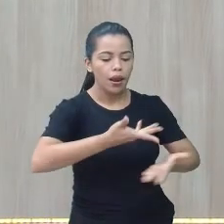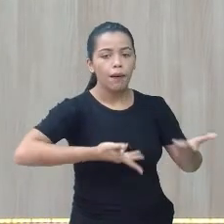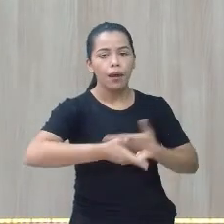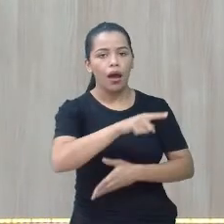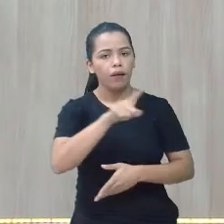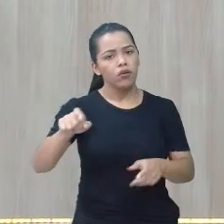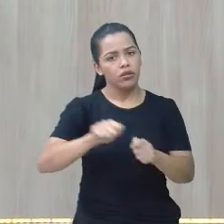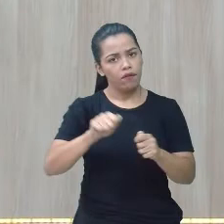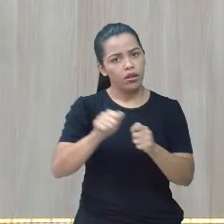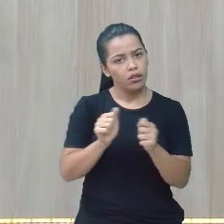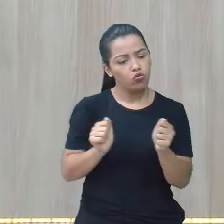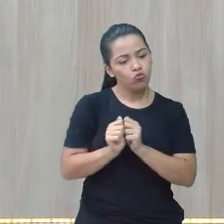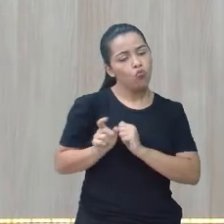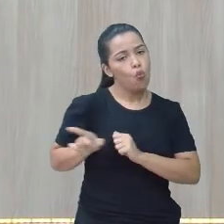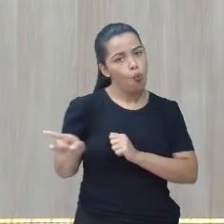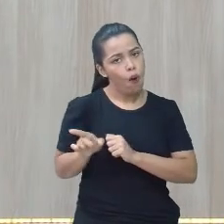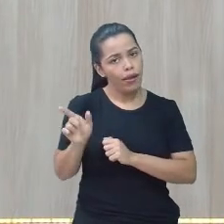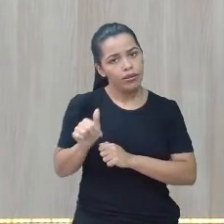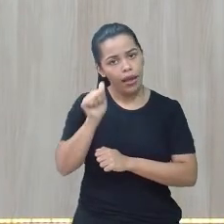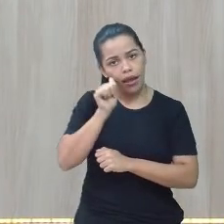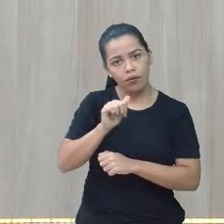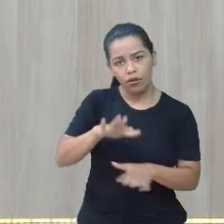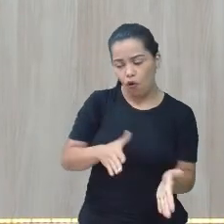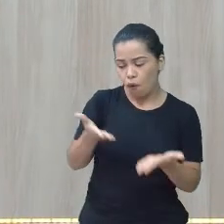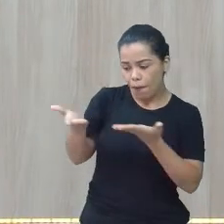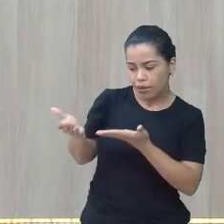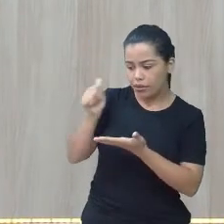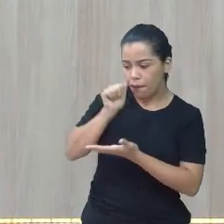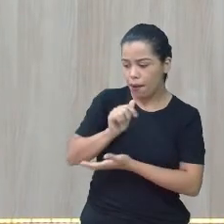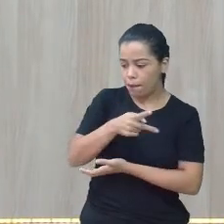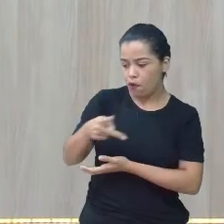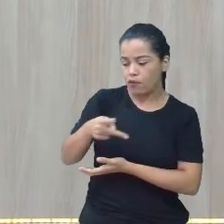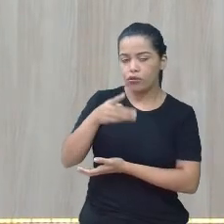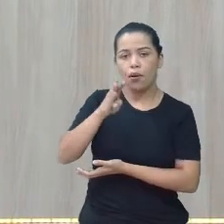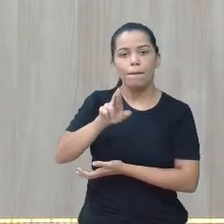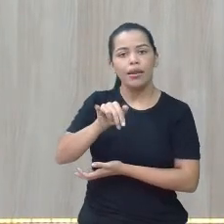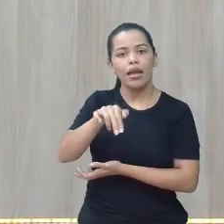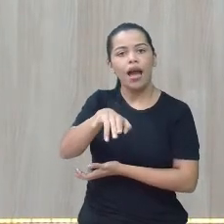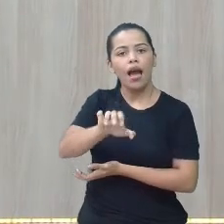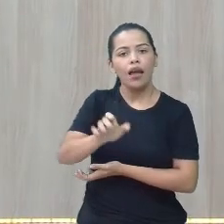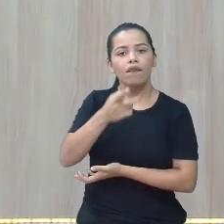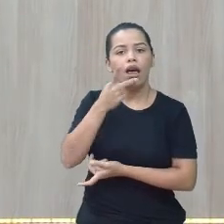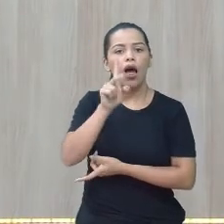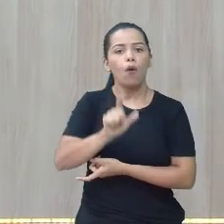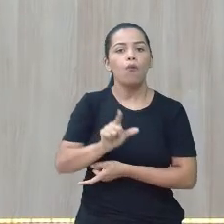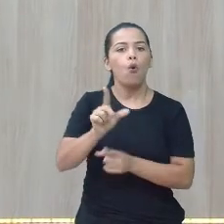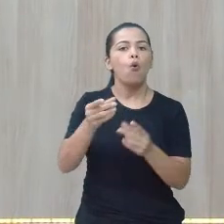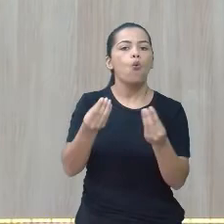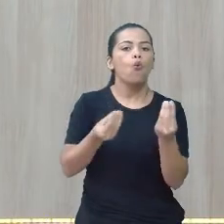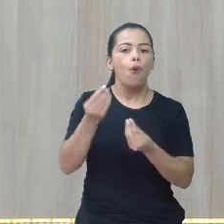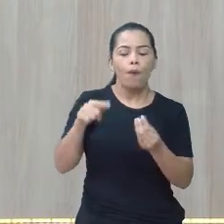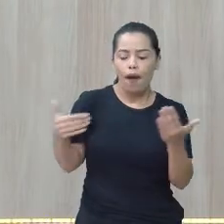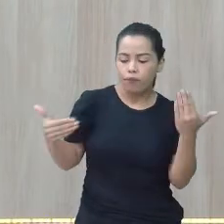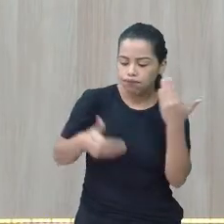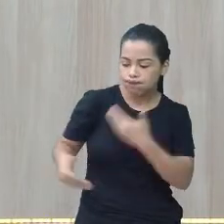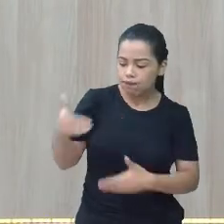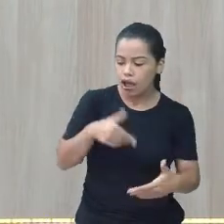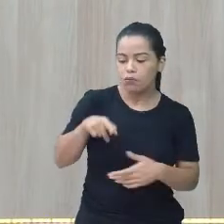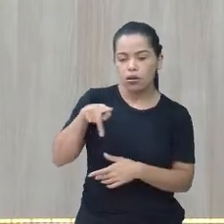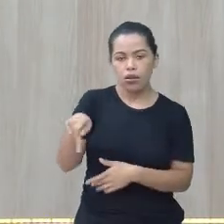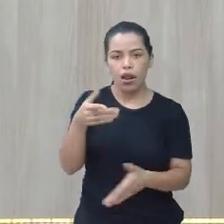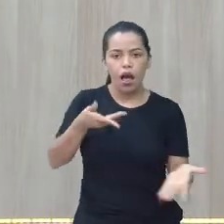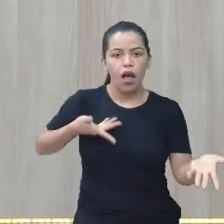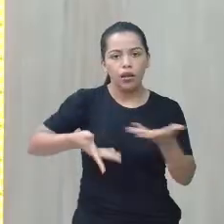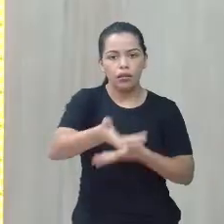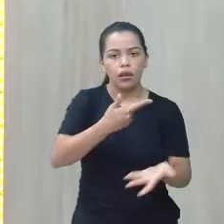fazendo lá com ela, tá certo? Então, vou passar para a professora Briane para ela falar um pouco de como é essa participação dela na interação das nossas aulas. Diz lá,